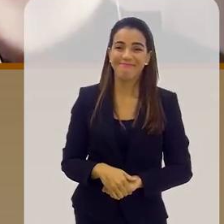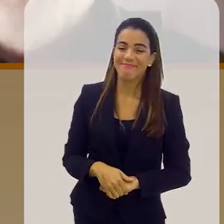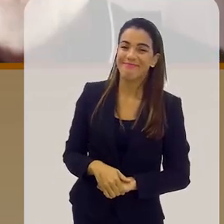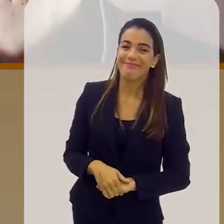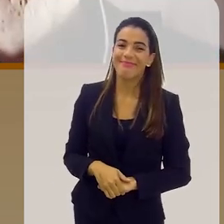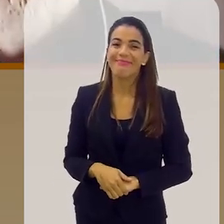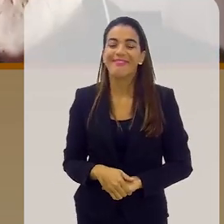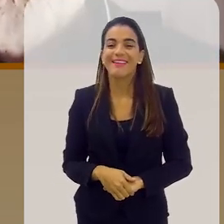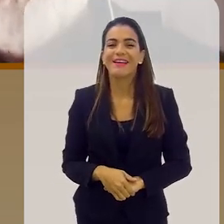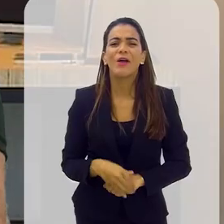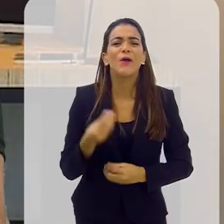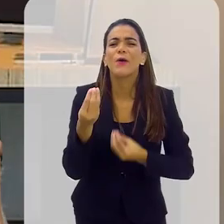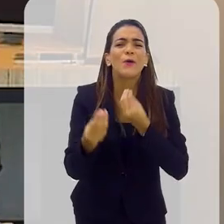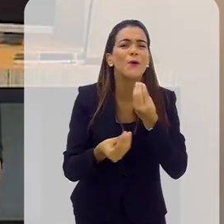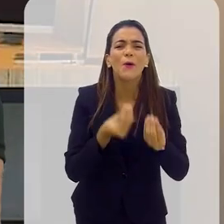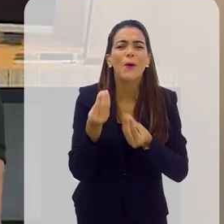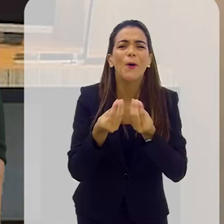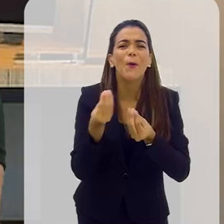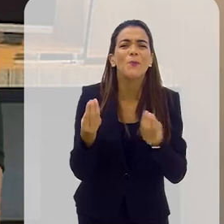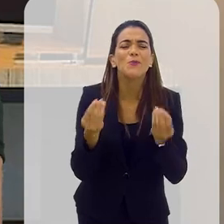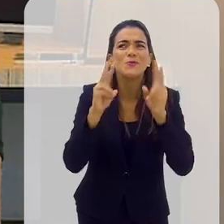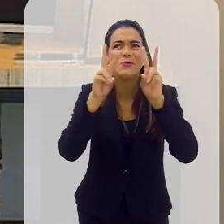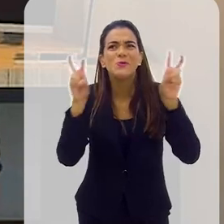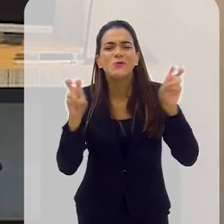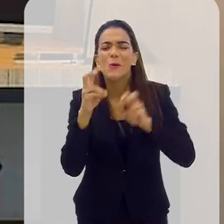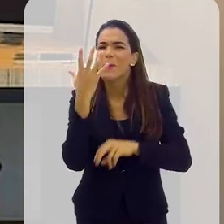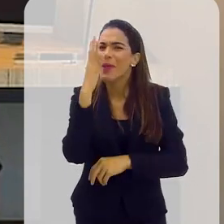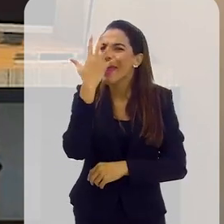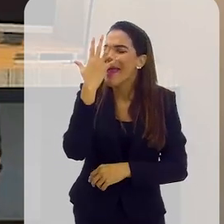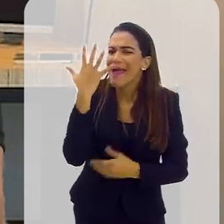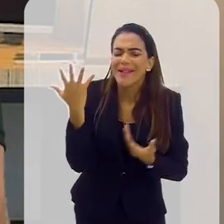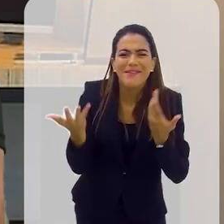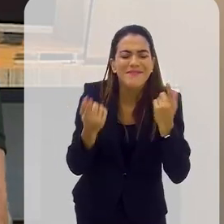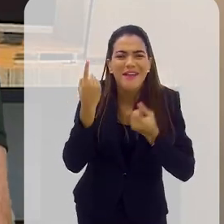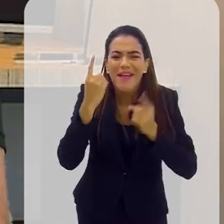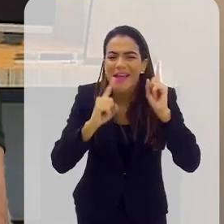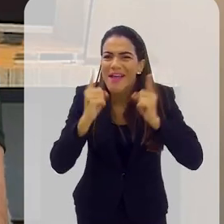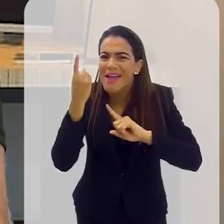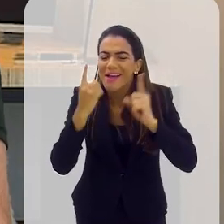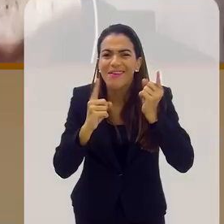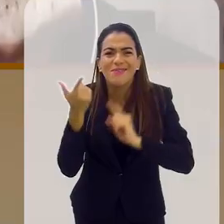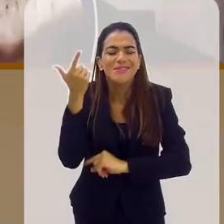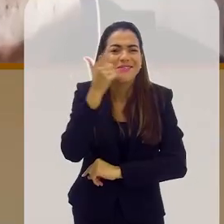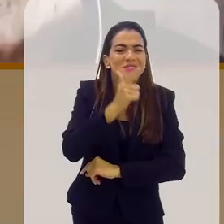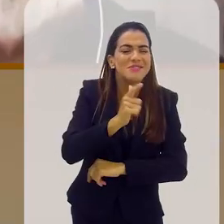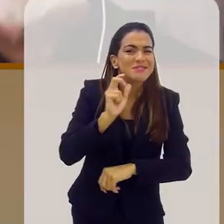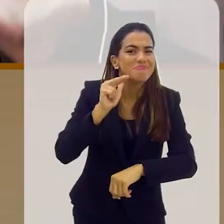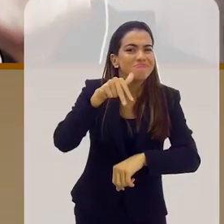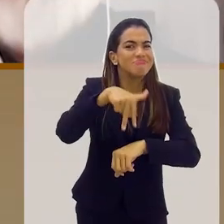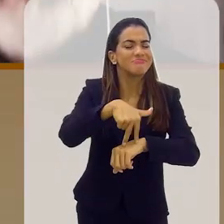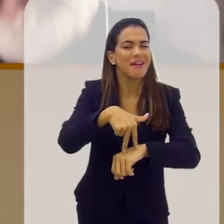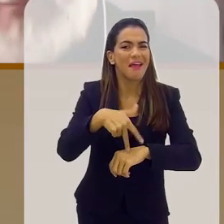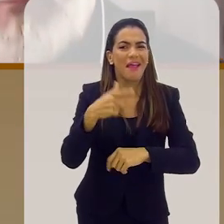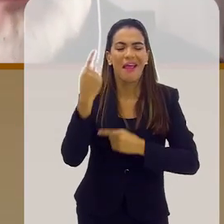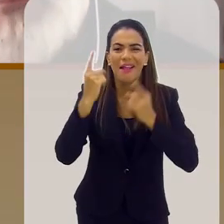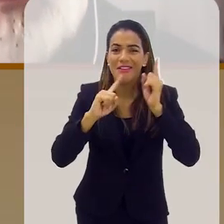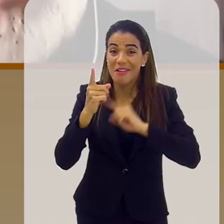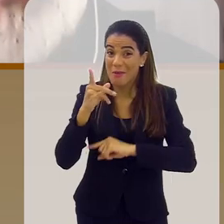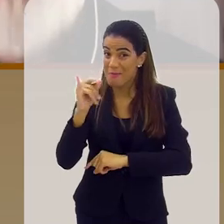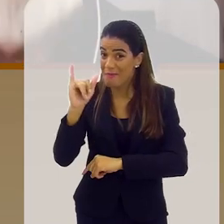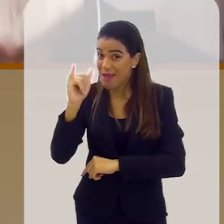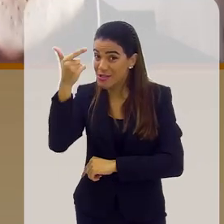você, a forma como que você chegou no Carnaval Carioca foi uma forma muito inusitada, né? E mais uma vez, Mauro, seu